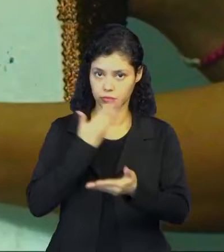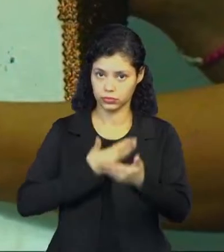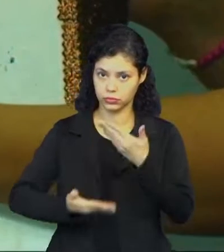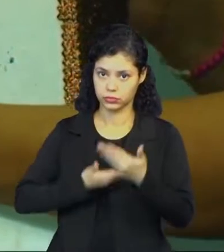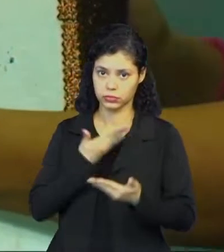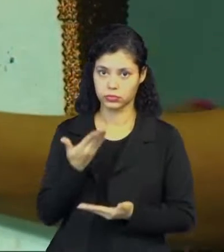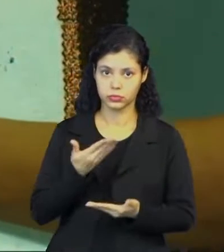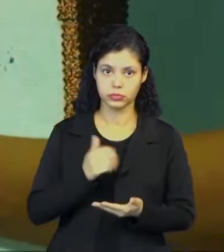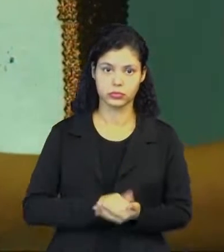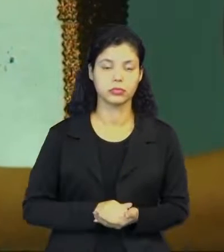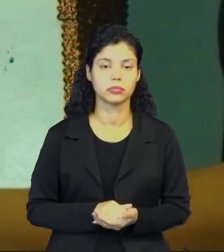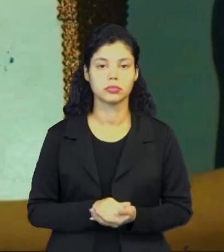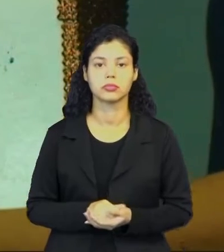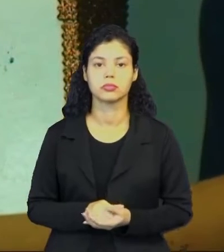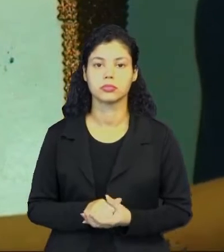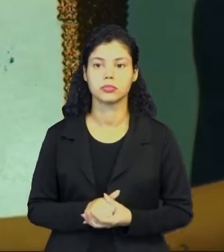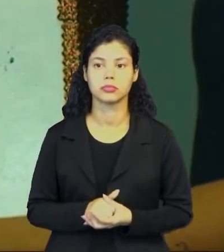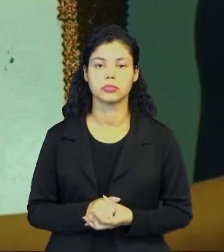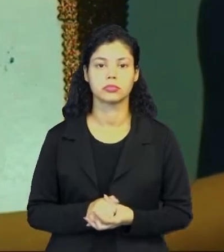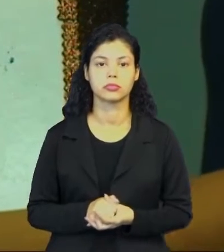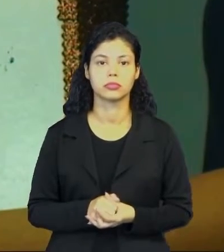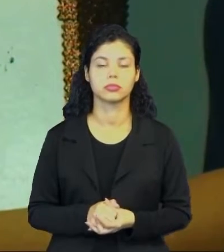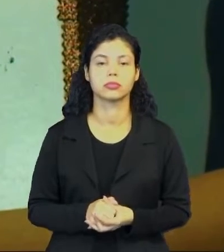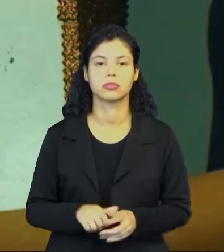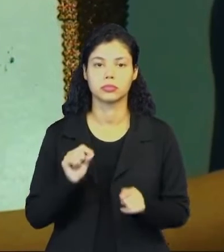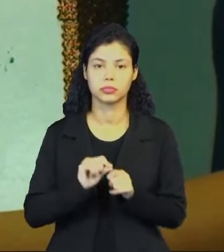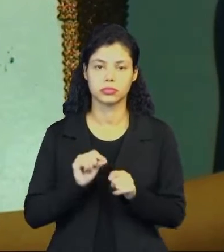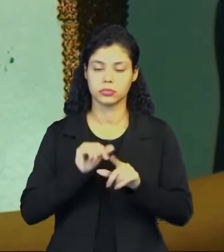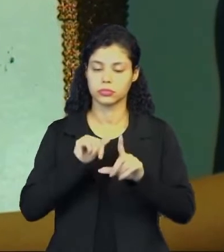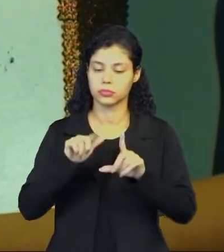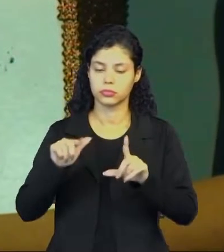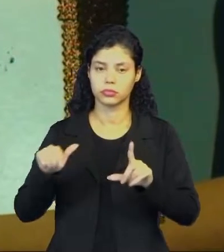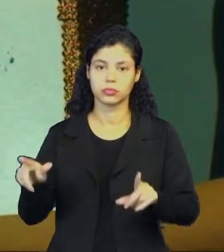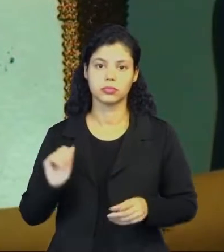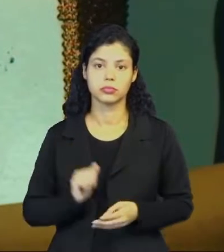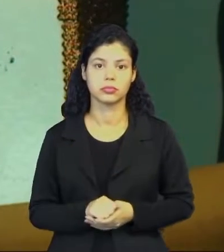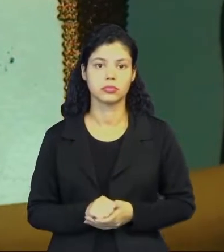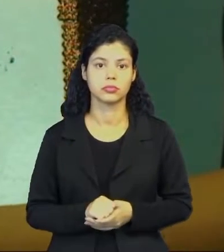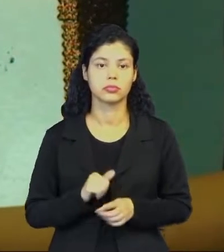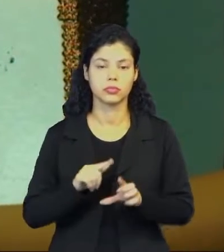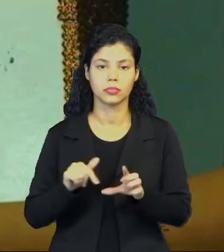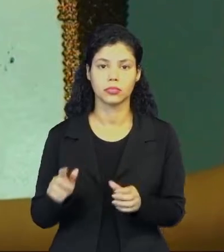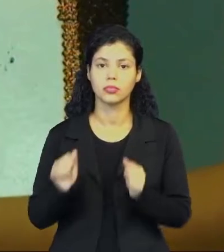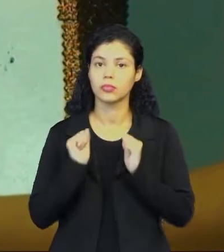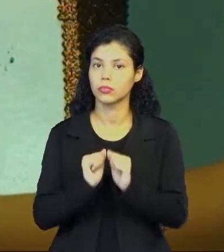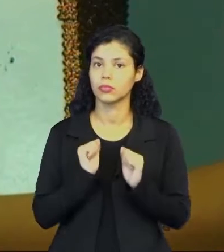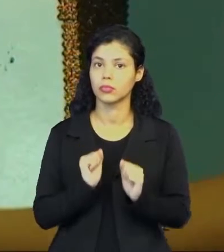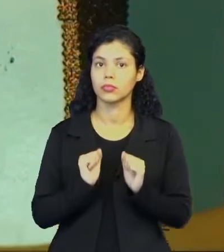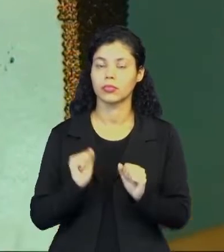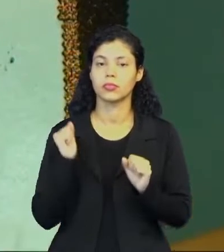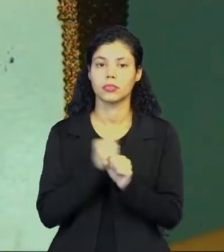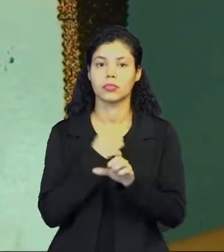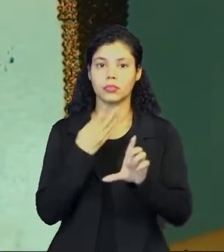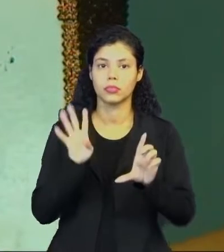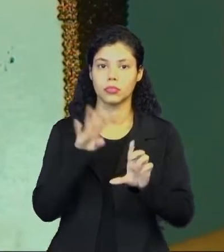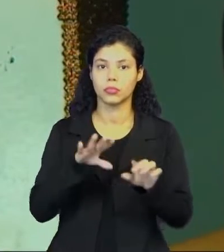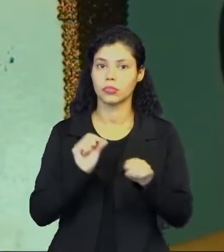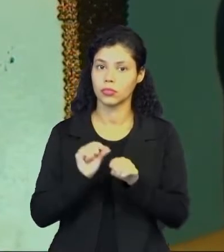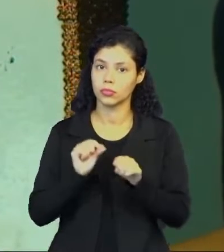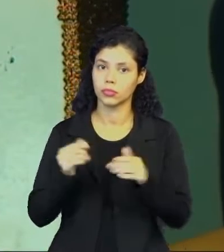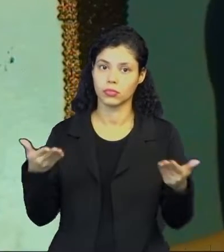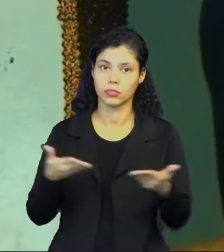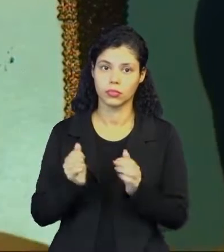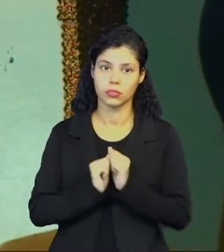com vocês, tá? Nessa tabela eu faço o gráfico. E do gráfico eu também construo uma tabela, como eu acabei de fazer